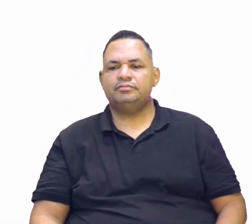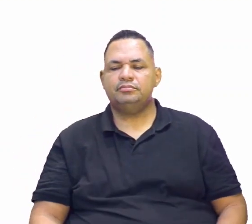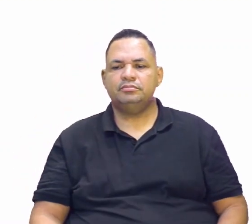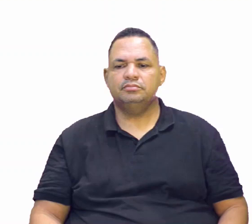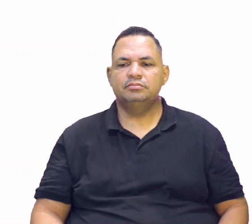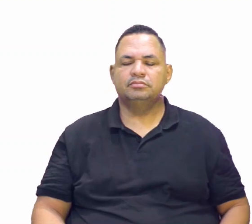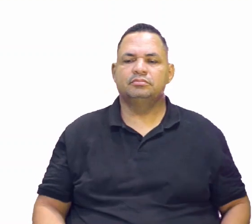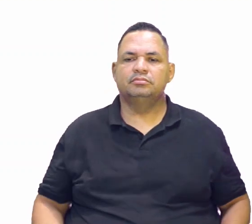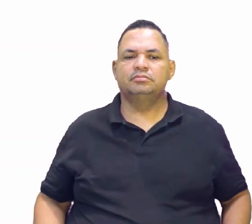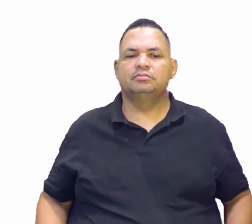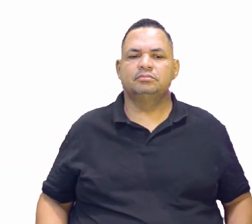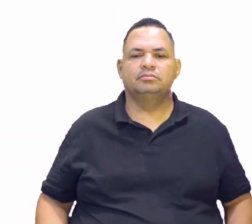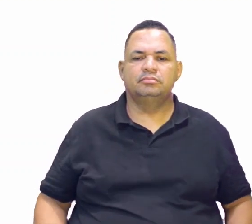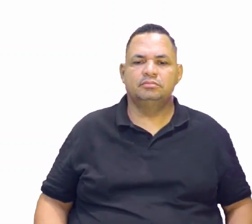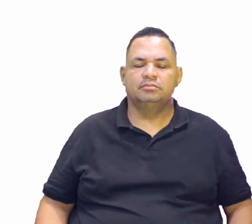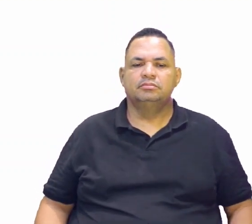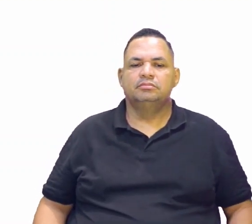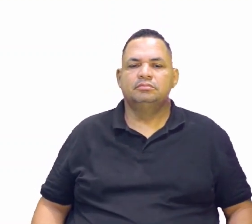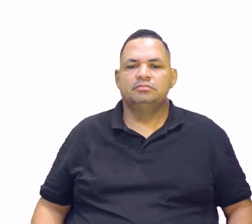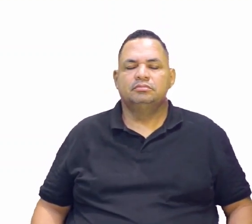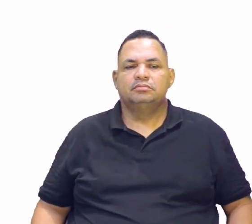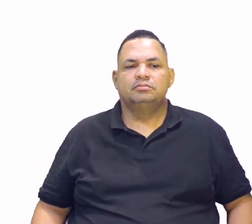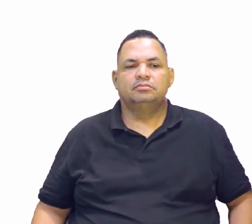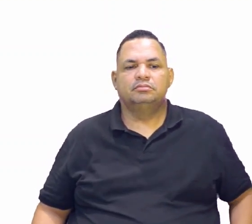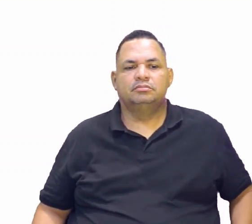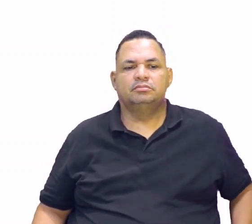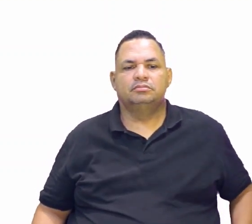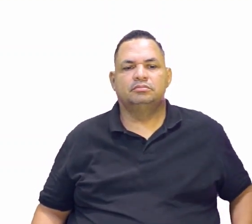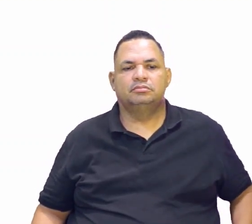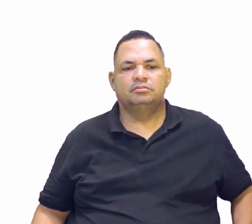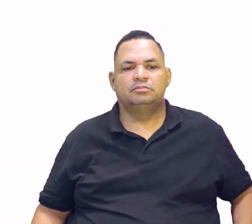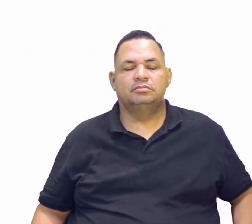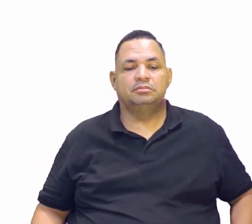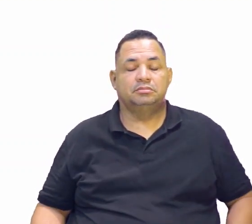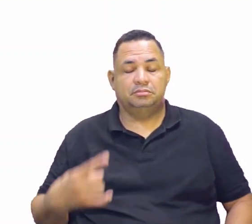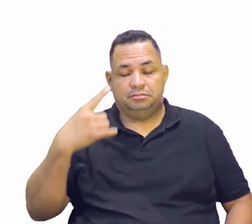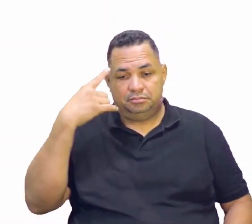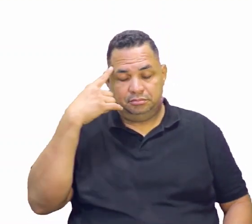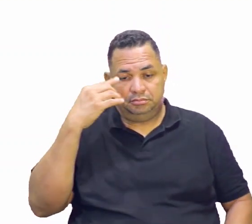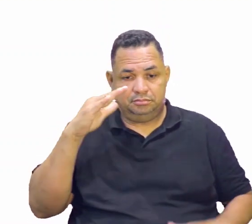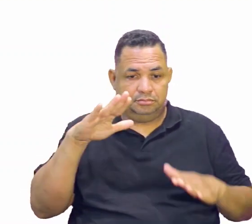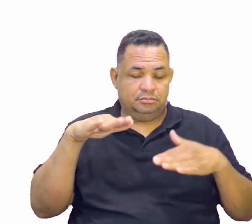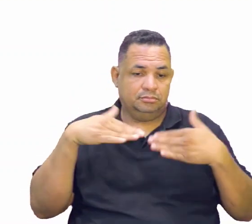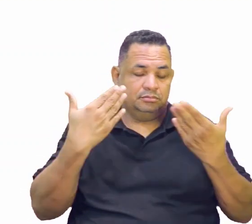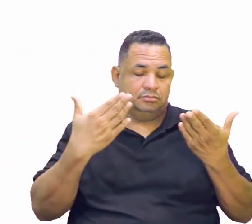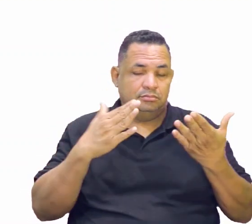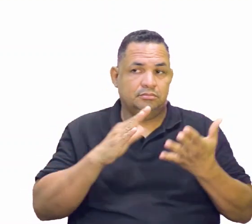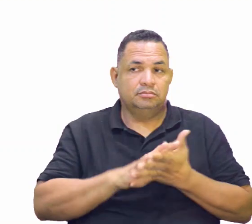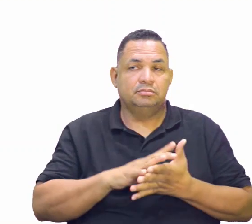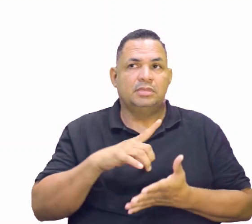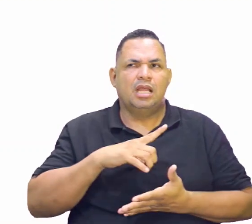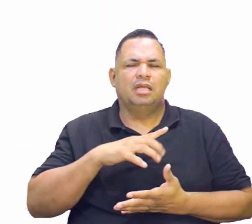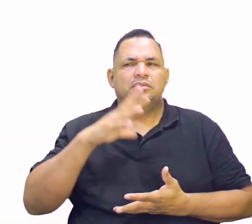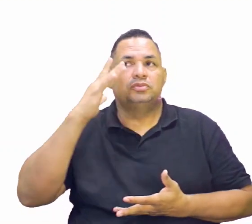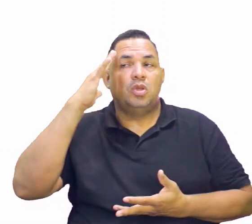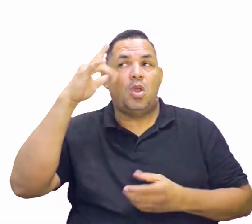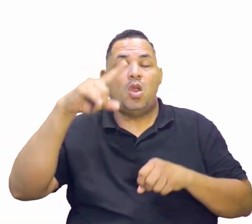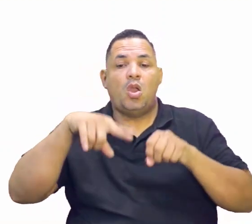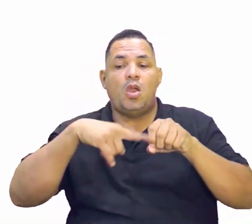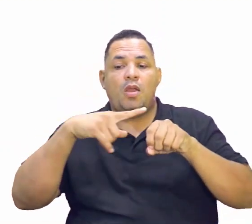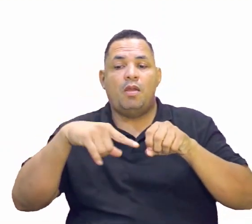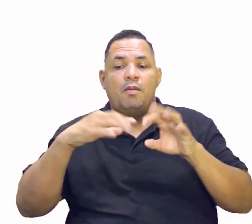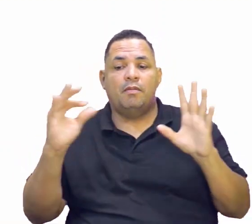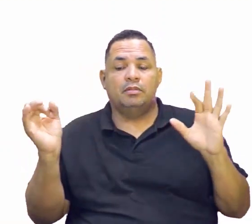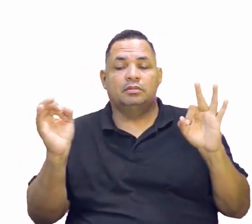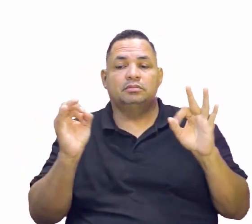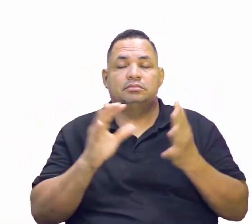o absurdo. Aqui, nada melhor da gente pensar quando a gente tem cada sonho doido.